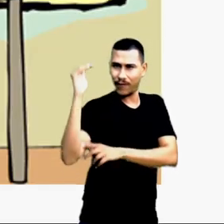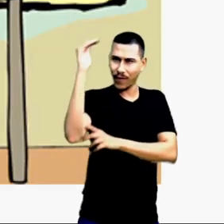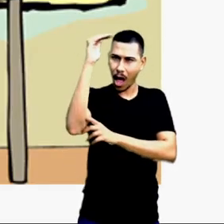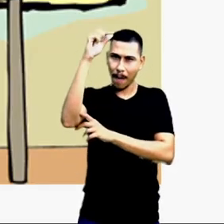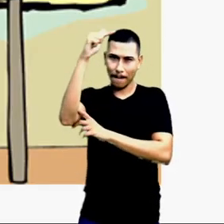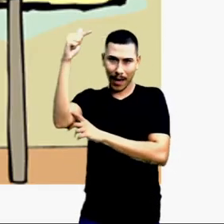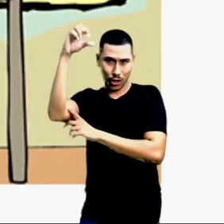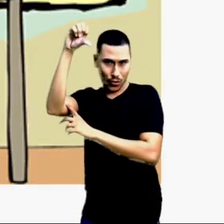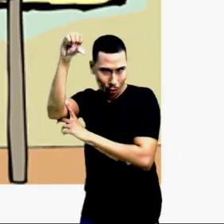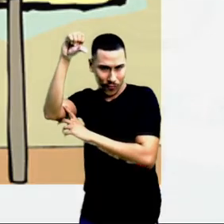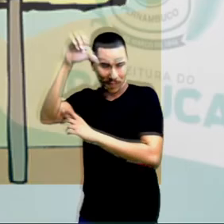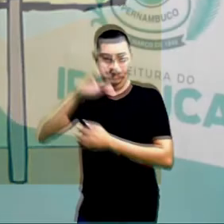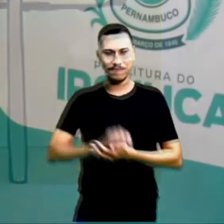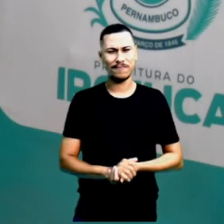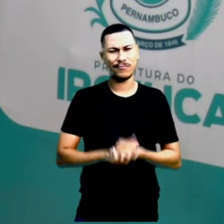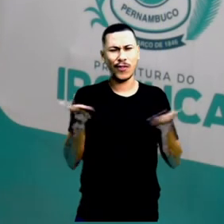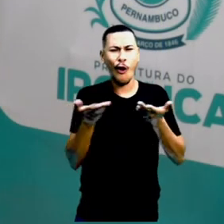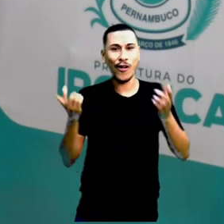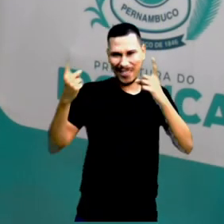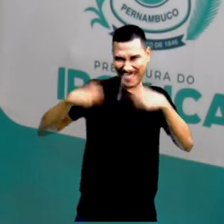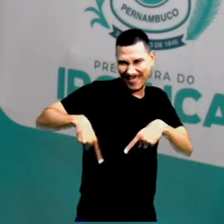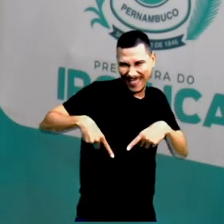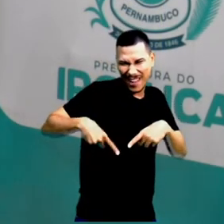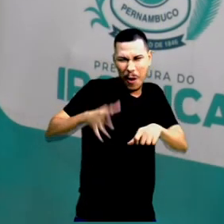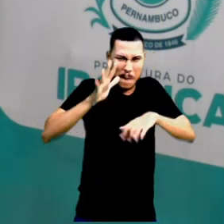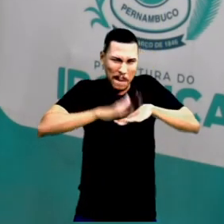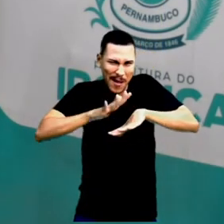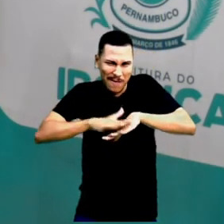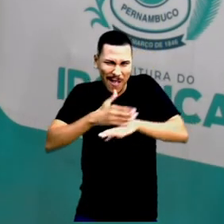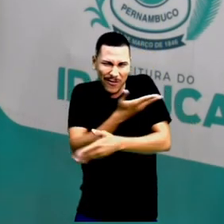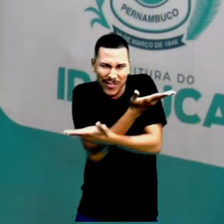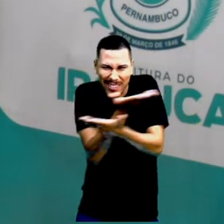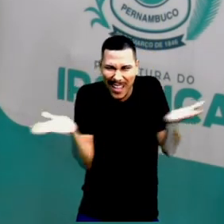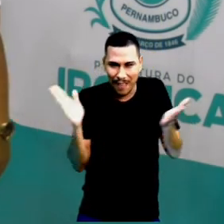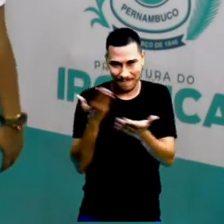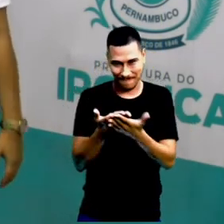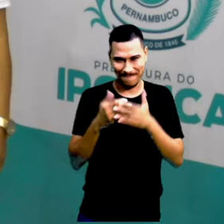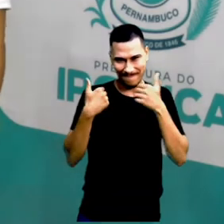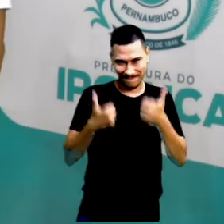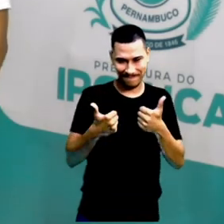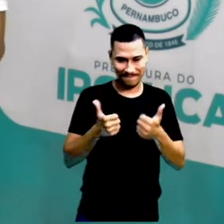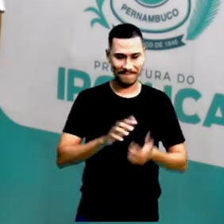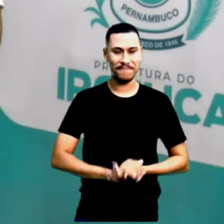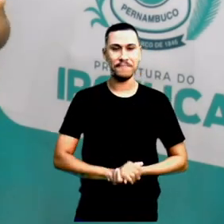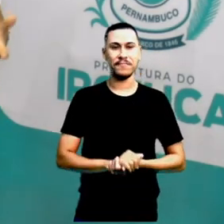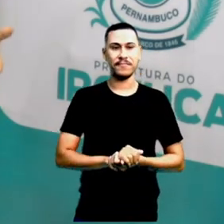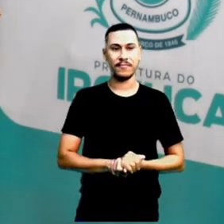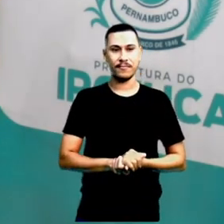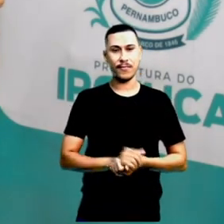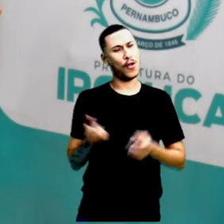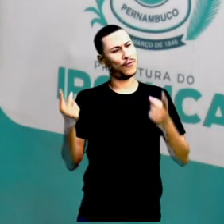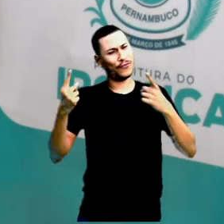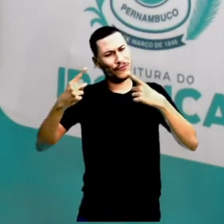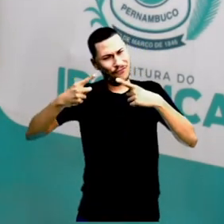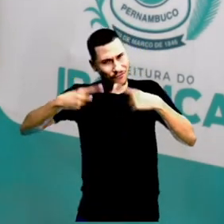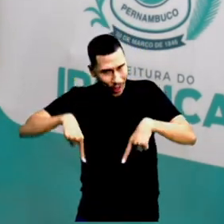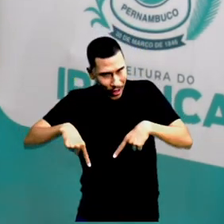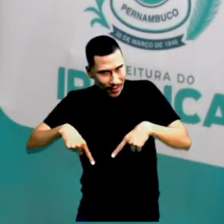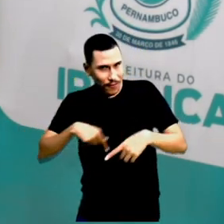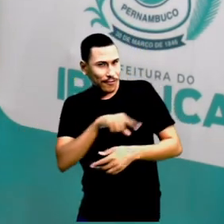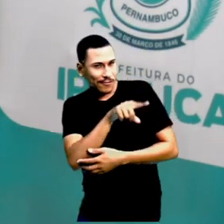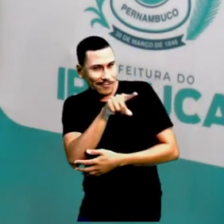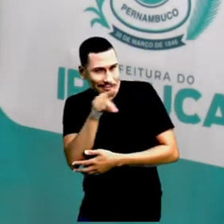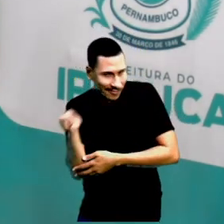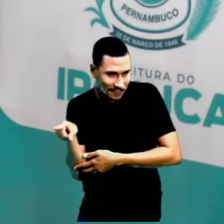9. E agora o desafio matemático da aula de hoje. No desafio matemático da aula